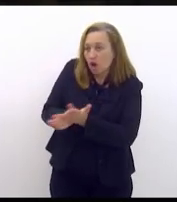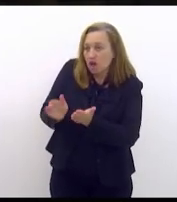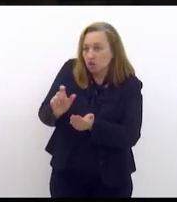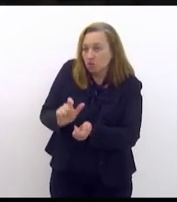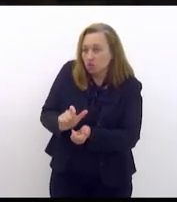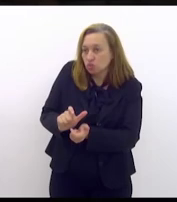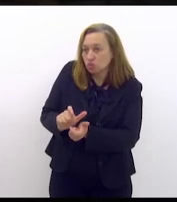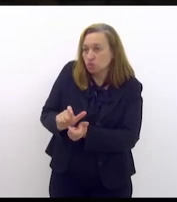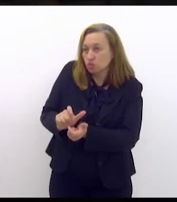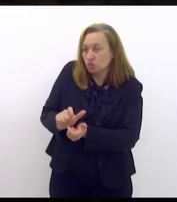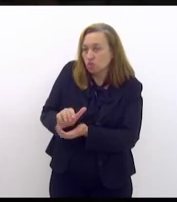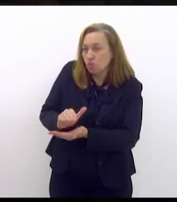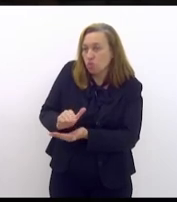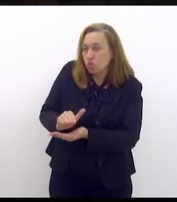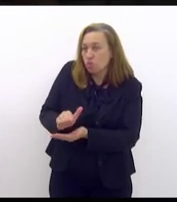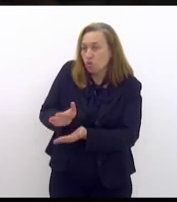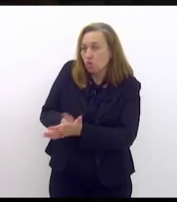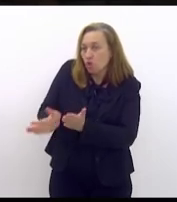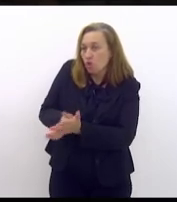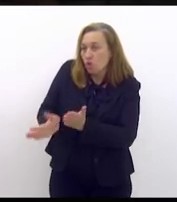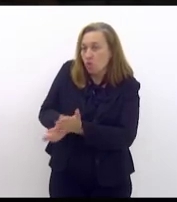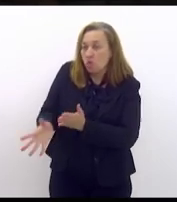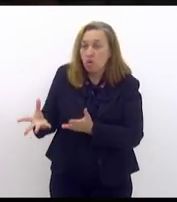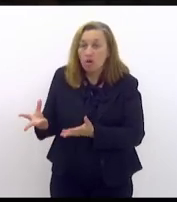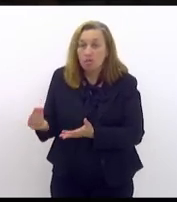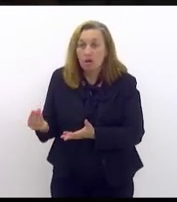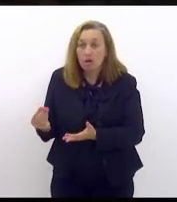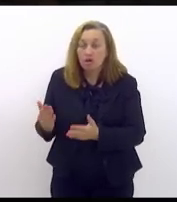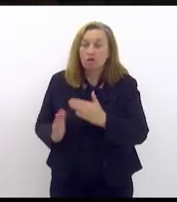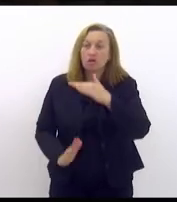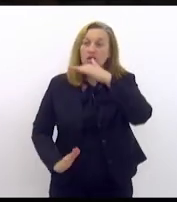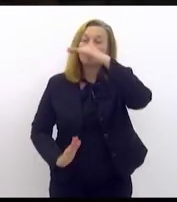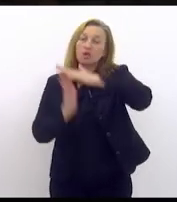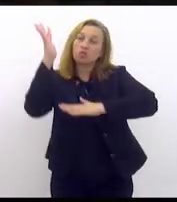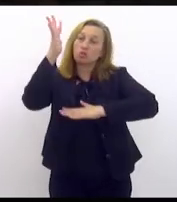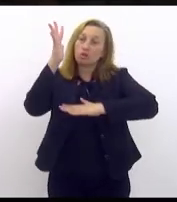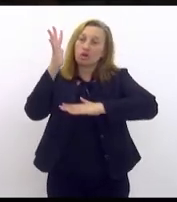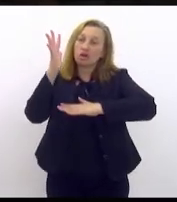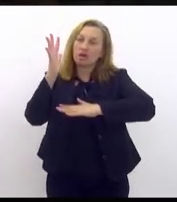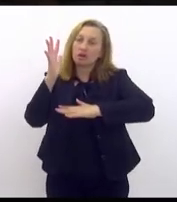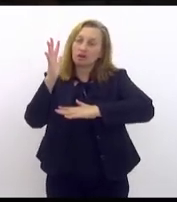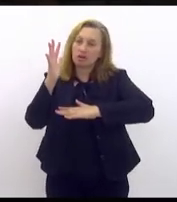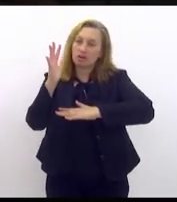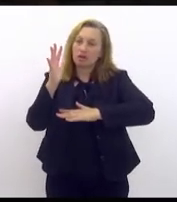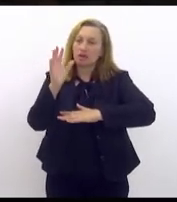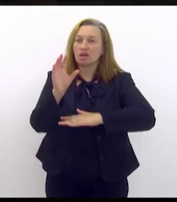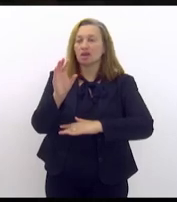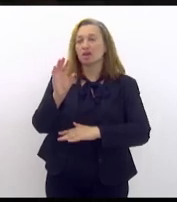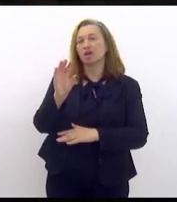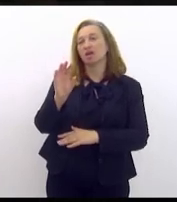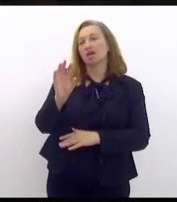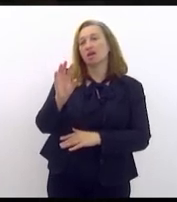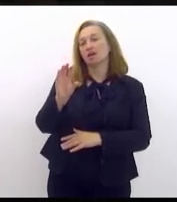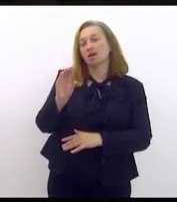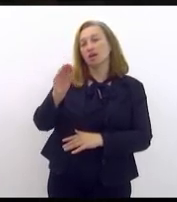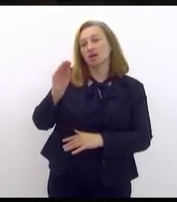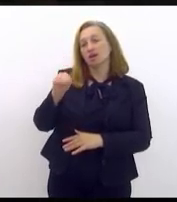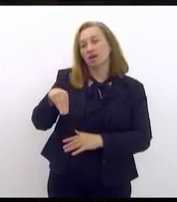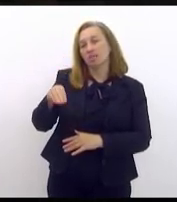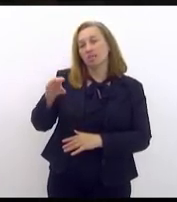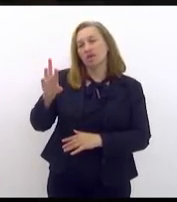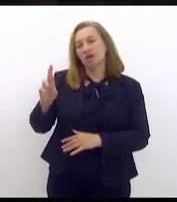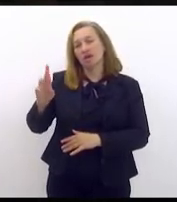de consequência, os limites da LRF estouram. Olha que tristeza a despesa de